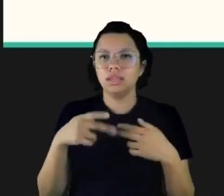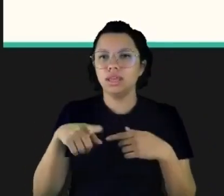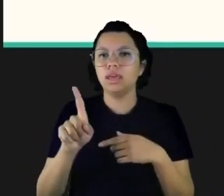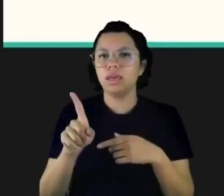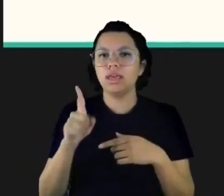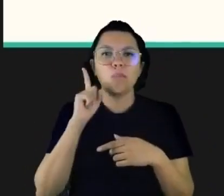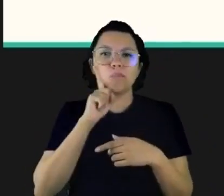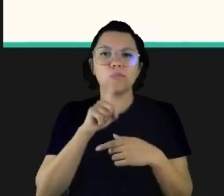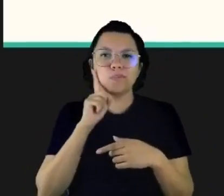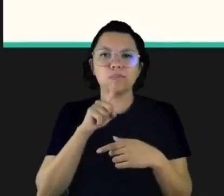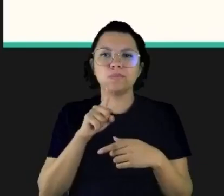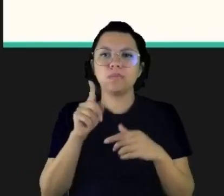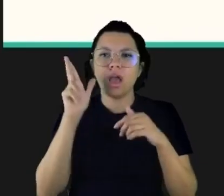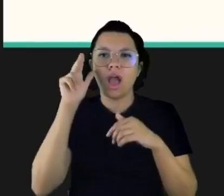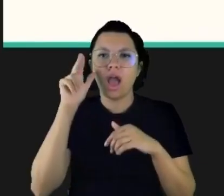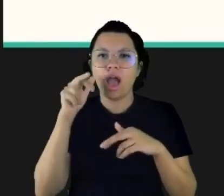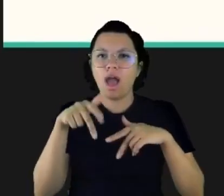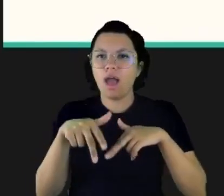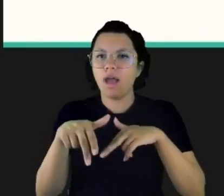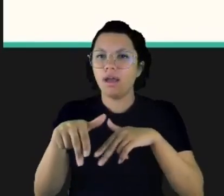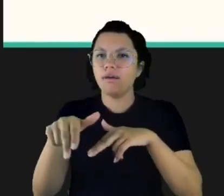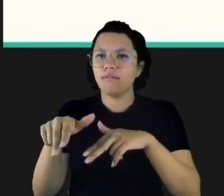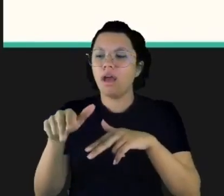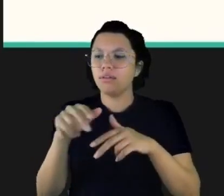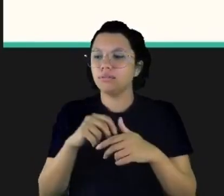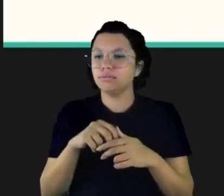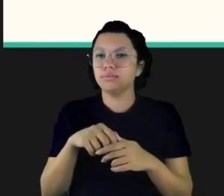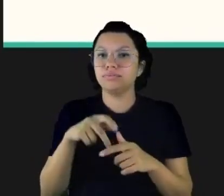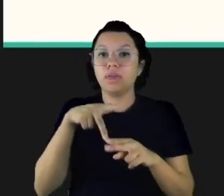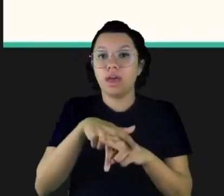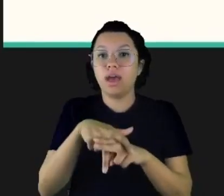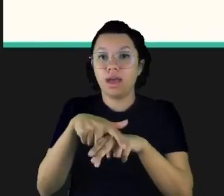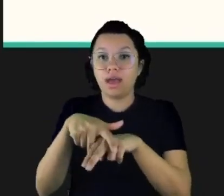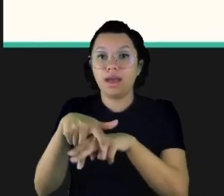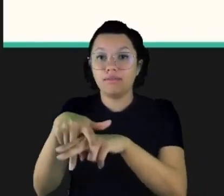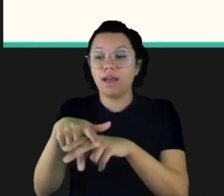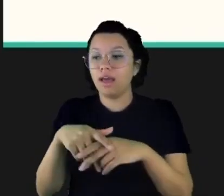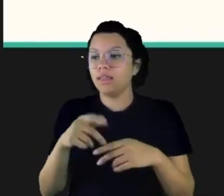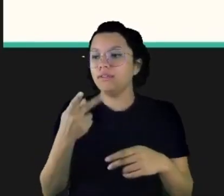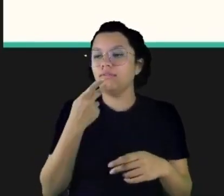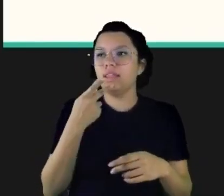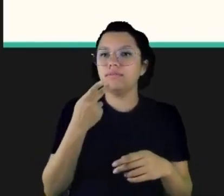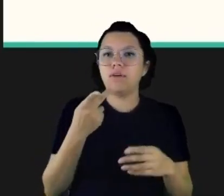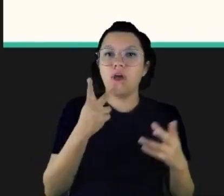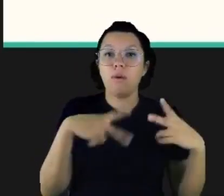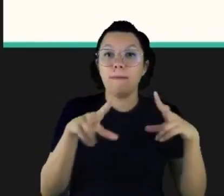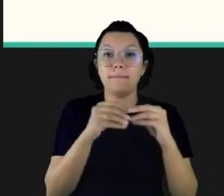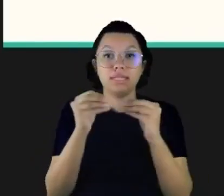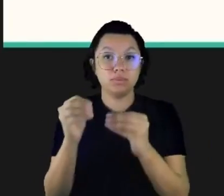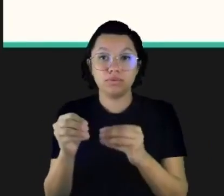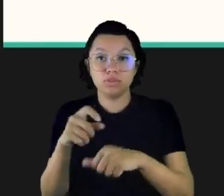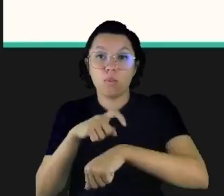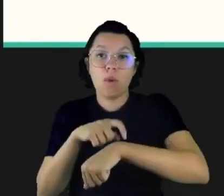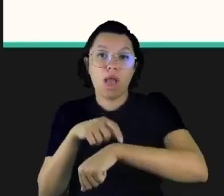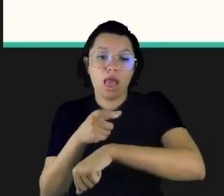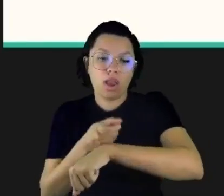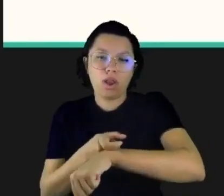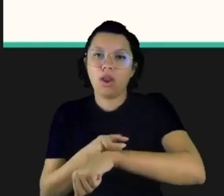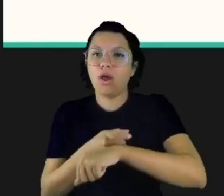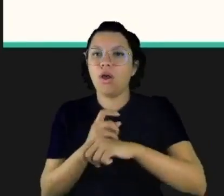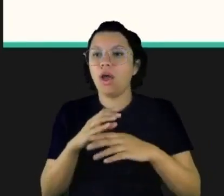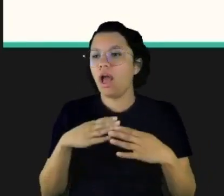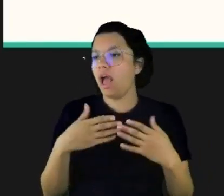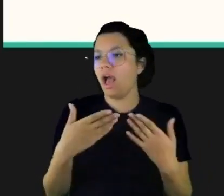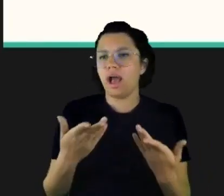dos presentes que ele ia trazer para mim, que ele ia trazer um relógio, ia trazer não sei o quê. Aí eu falei, seu Juca, mas e quando o senhor for atravessar o oceano? Meu cavalo sabe